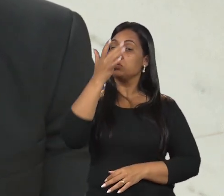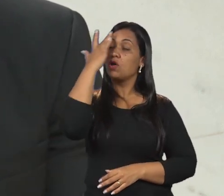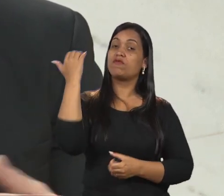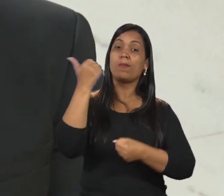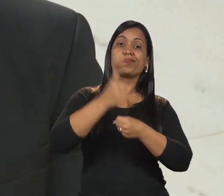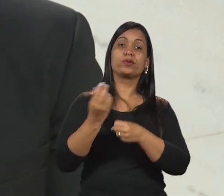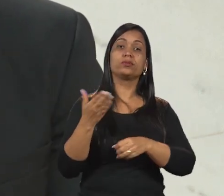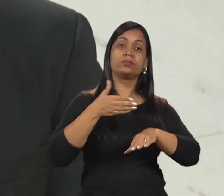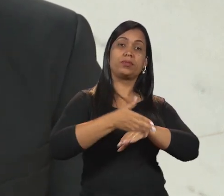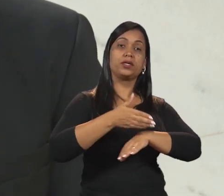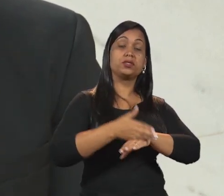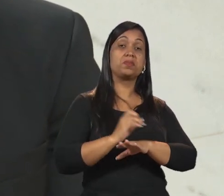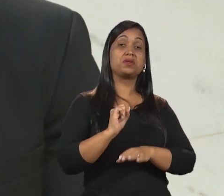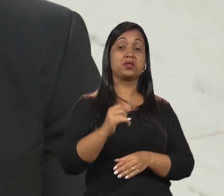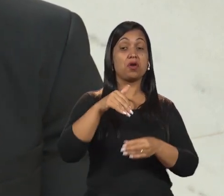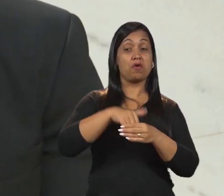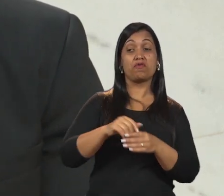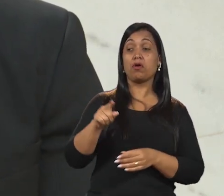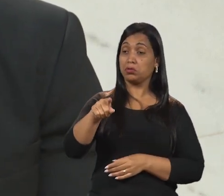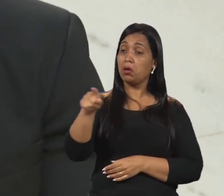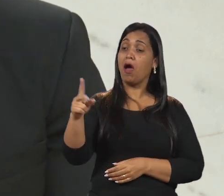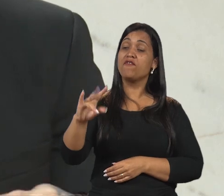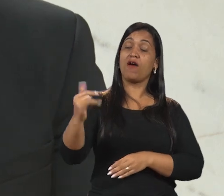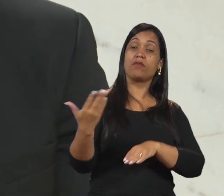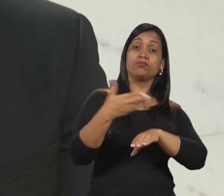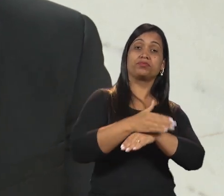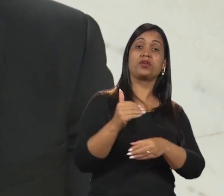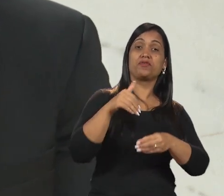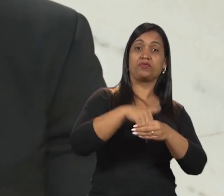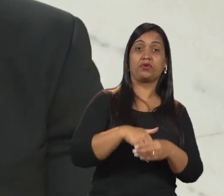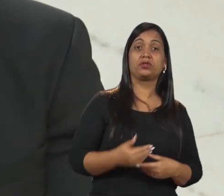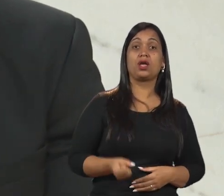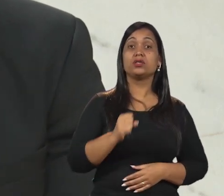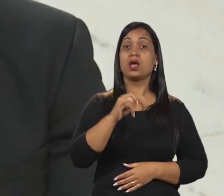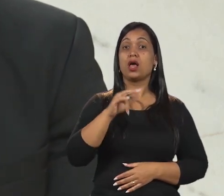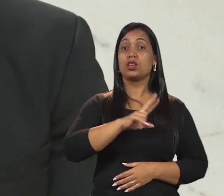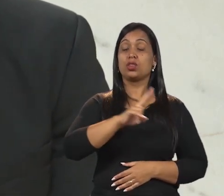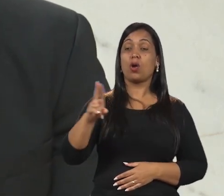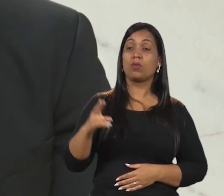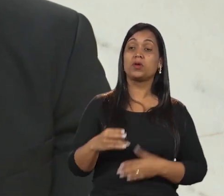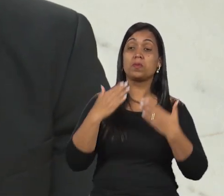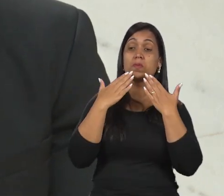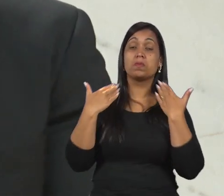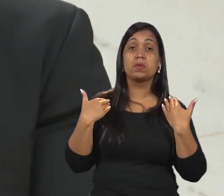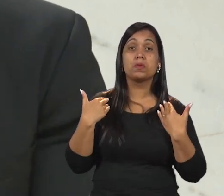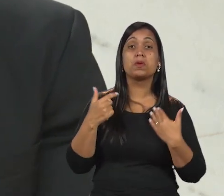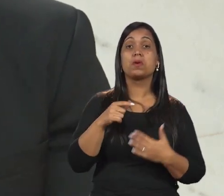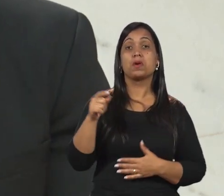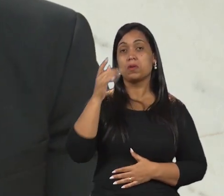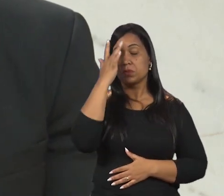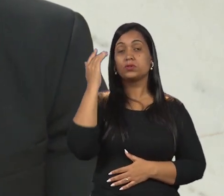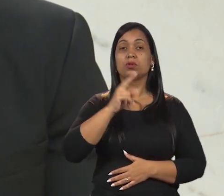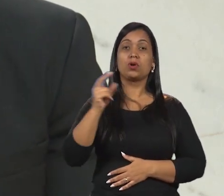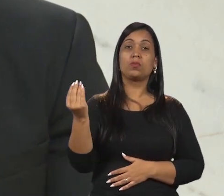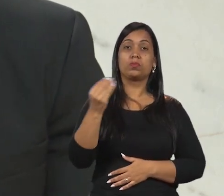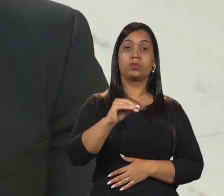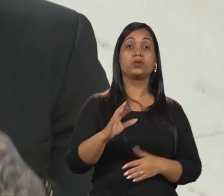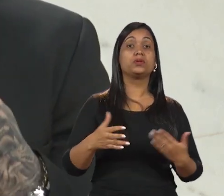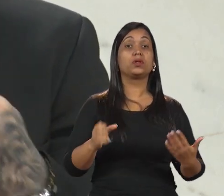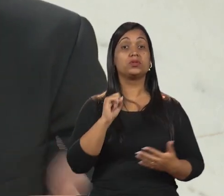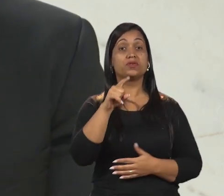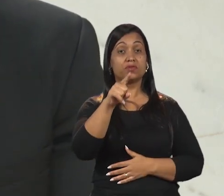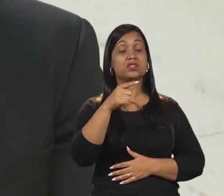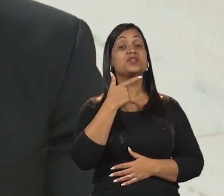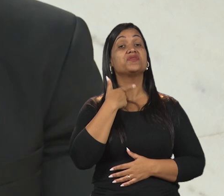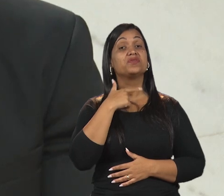nós. Se a gente não vota, alguém vai votar por nós. Se a gente não coloca o nome à disposição, alguém vai colocar por nós. Por isso, se você